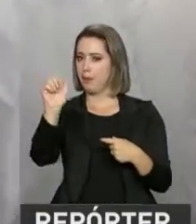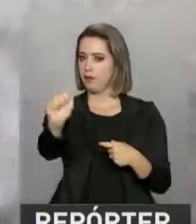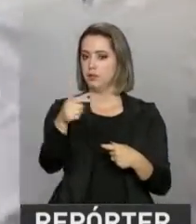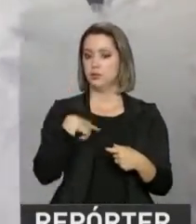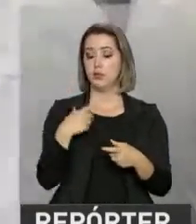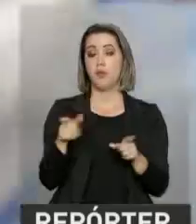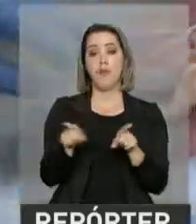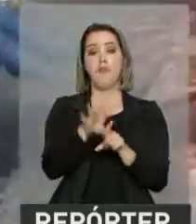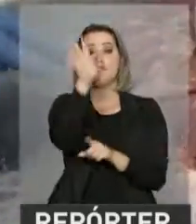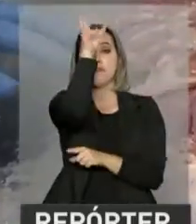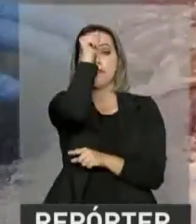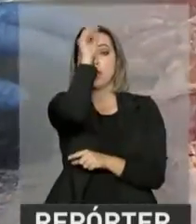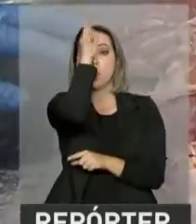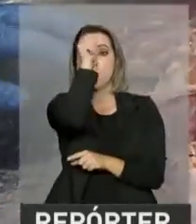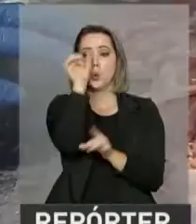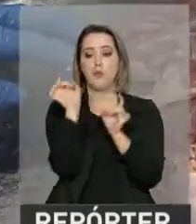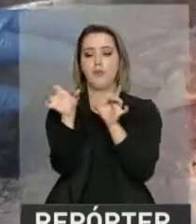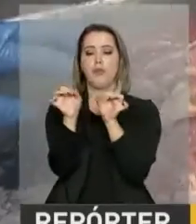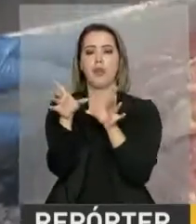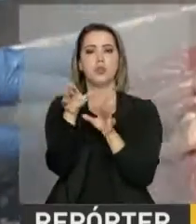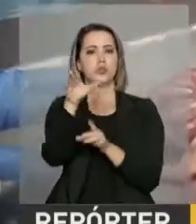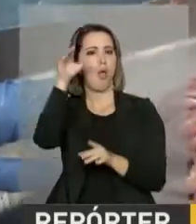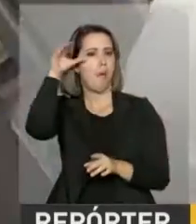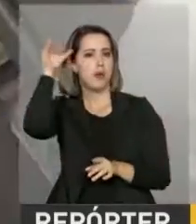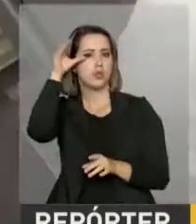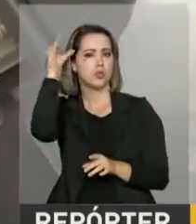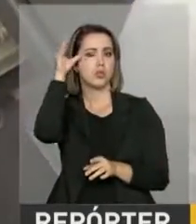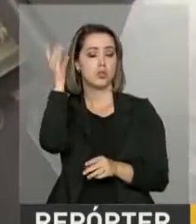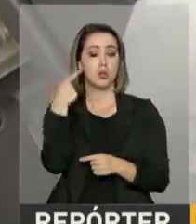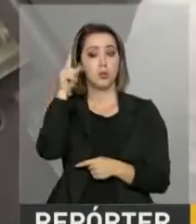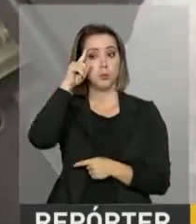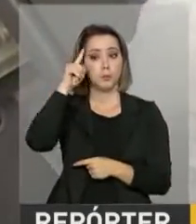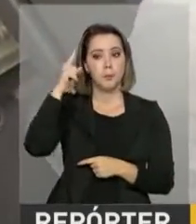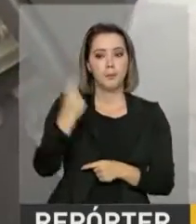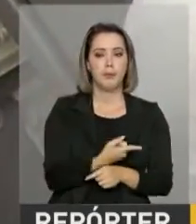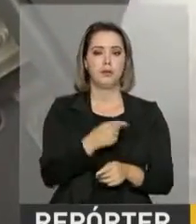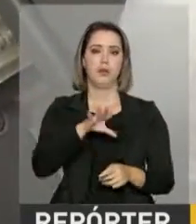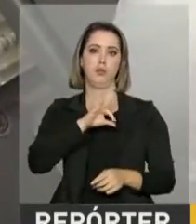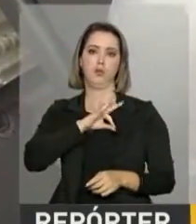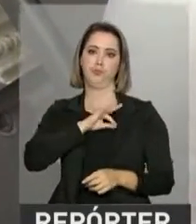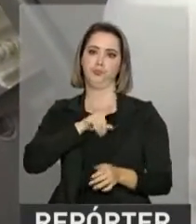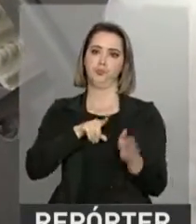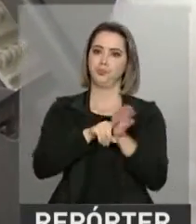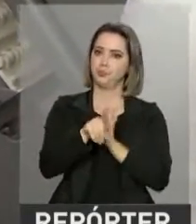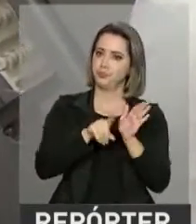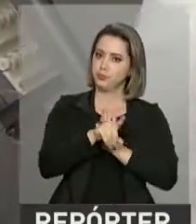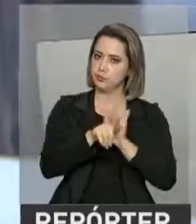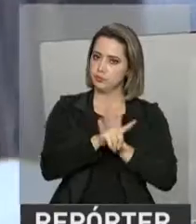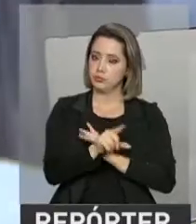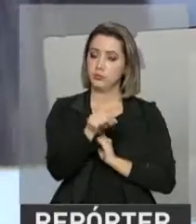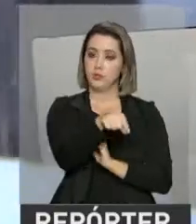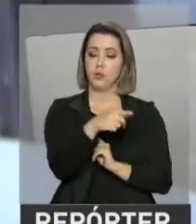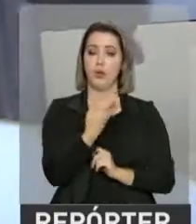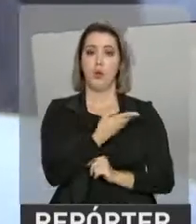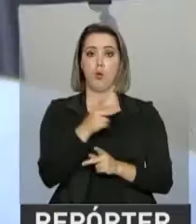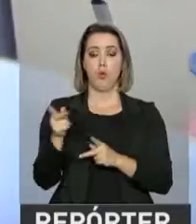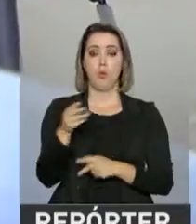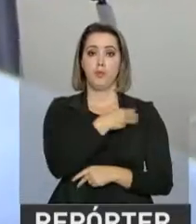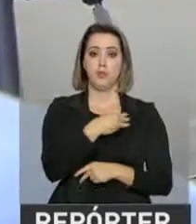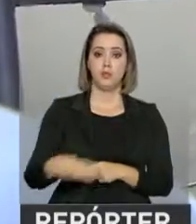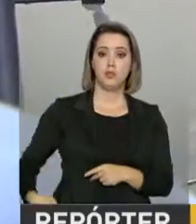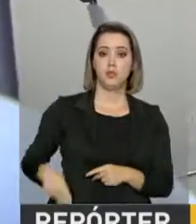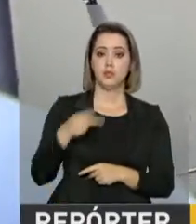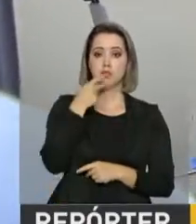para a China foi alvo de mandado de busca e apreensão da Operação Carne Fraca na última sexta-feira. Blairo Maggi disse